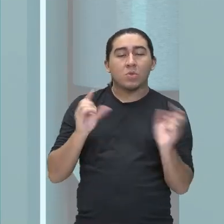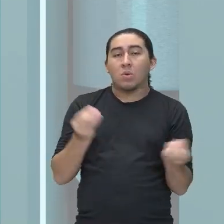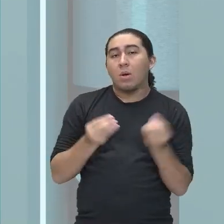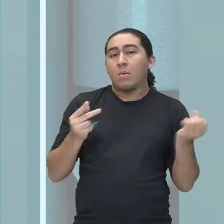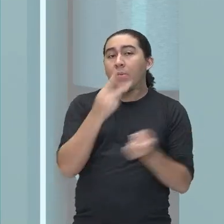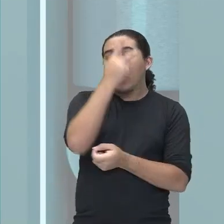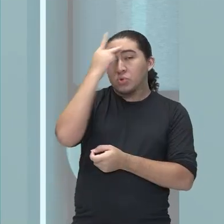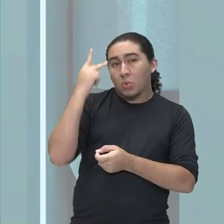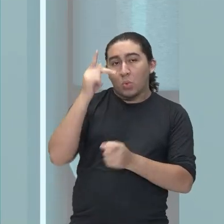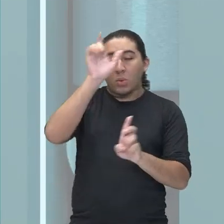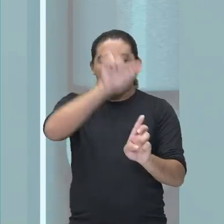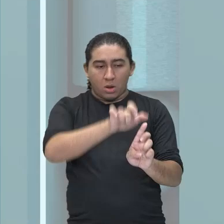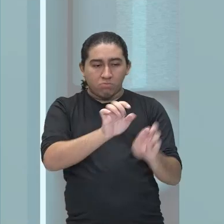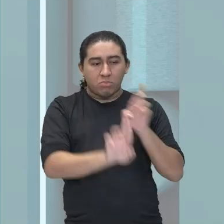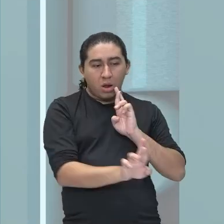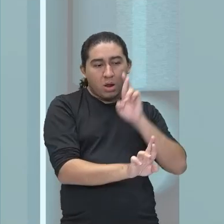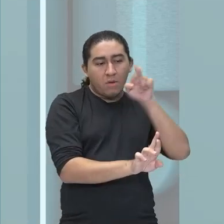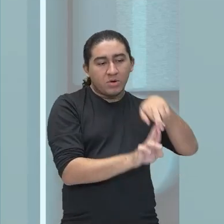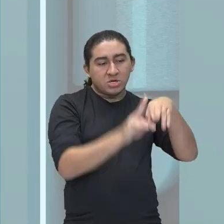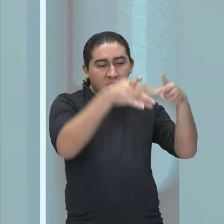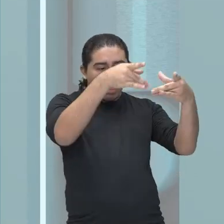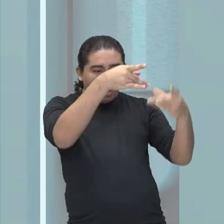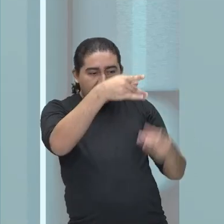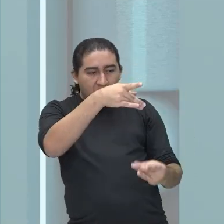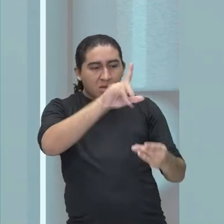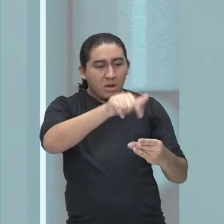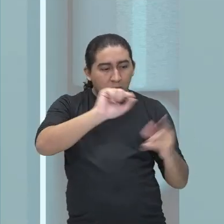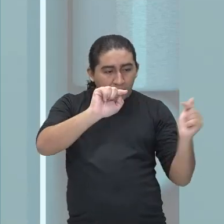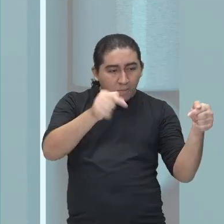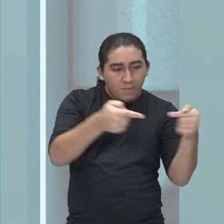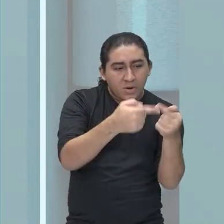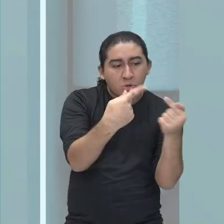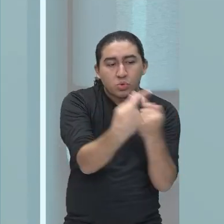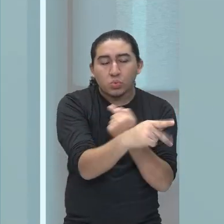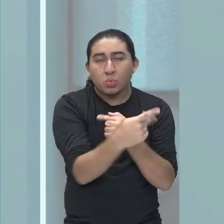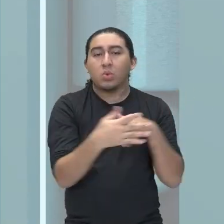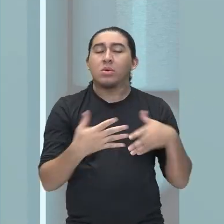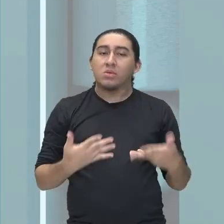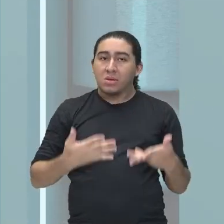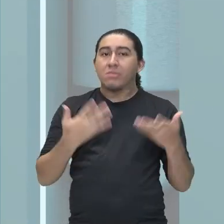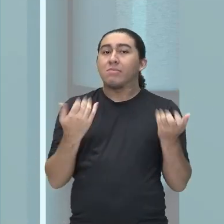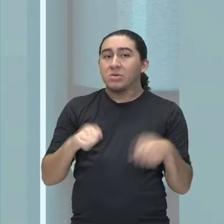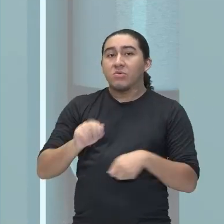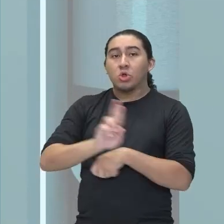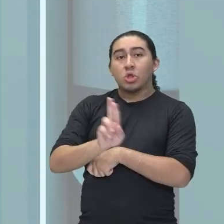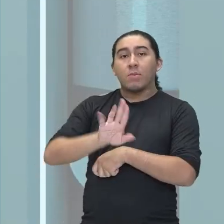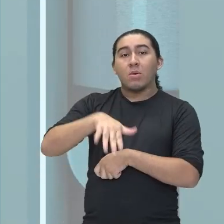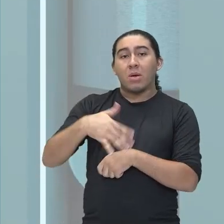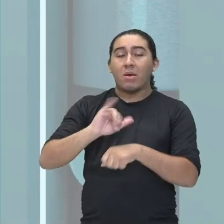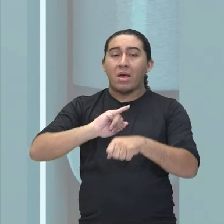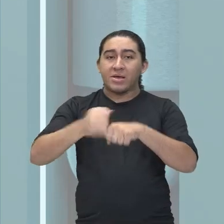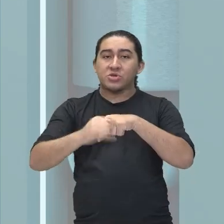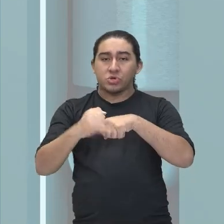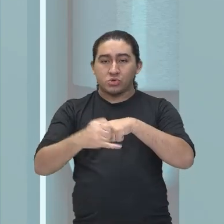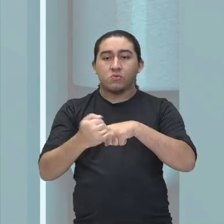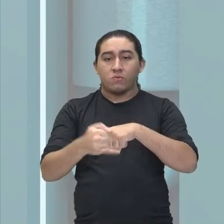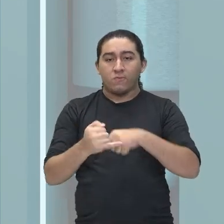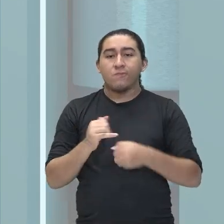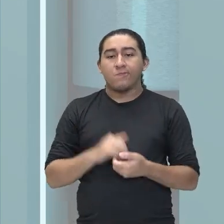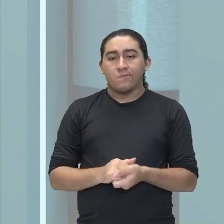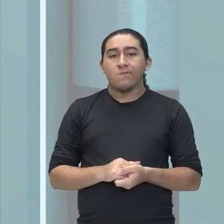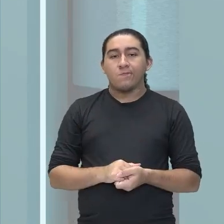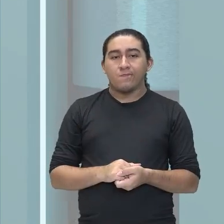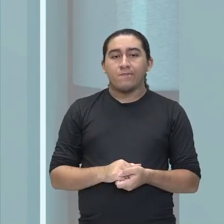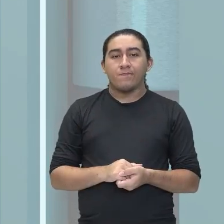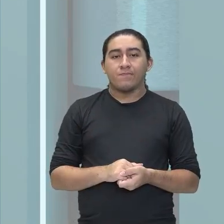ser. Então, para qualificar um ser, um substantivo, é chamado de adjetivo, tá? Vamos